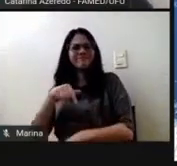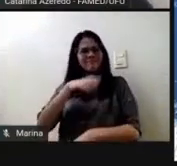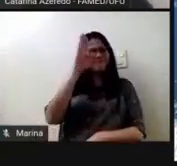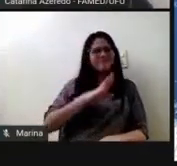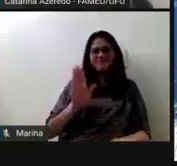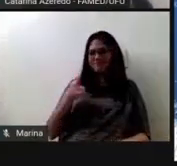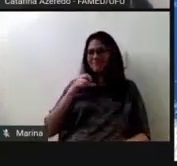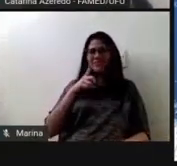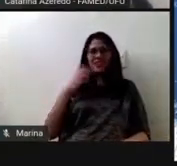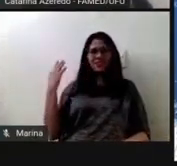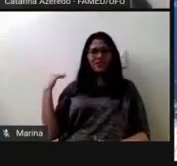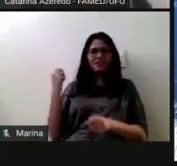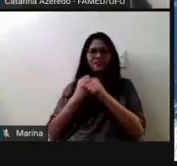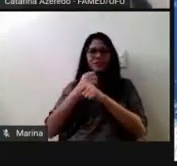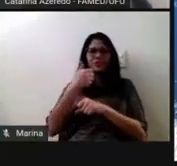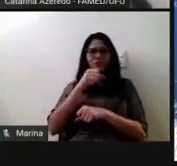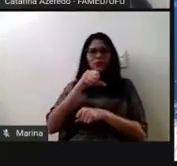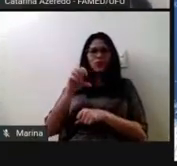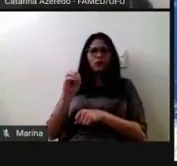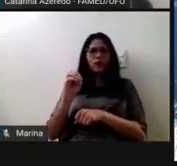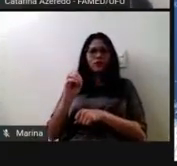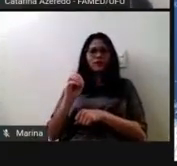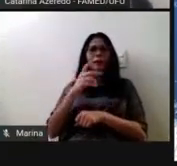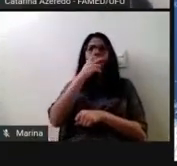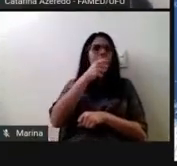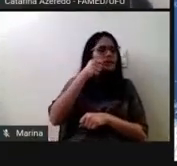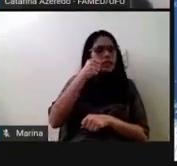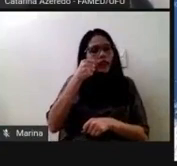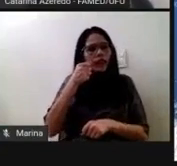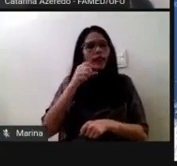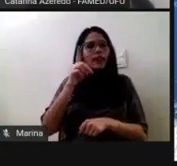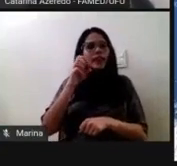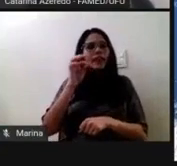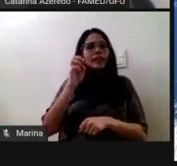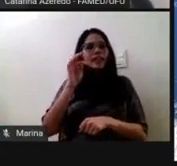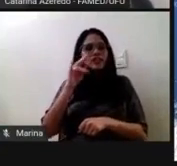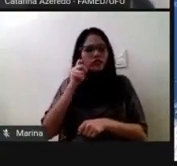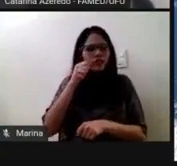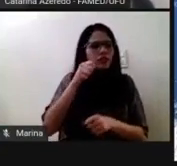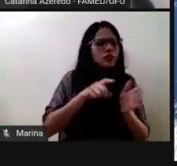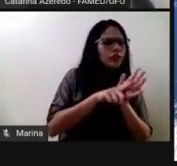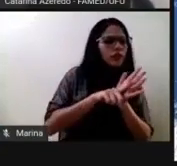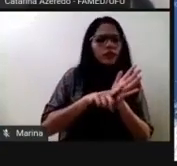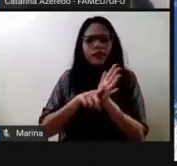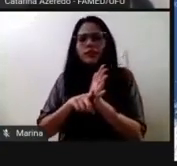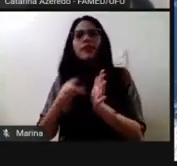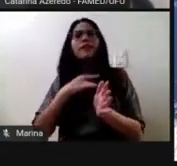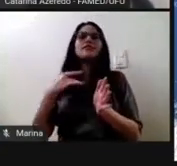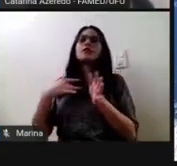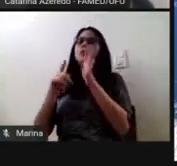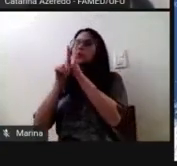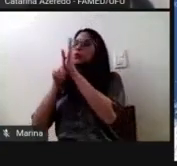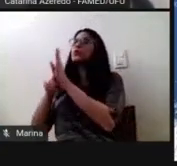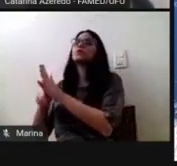de 90, e que esses detetives, então, ganham um protagonismo muito grande. A gente tem uma